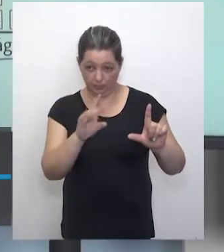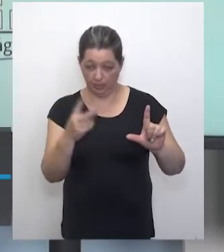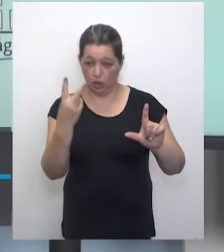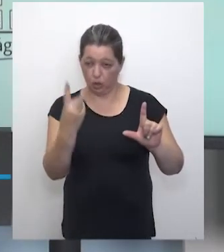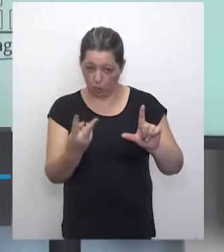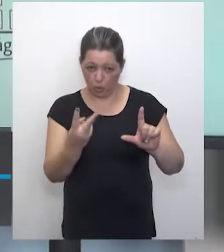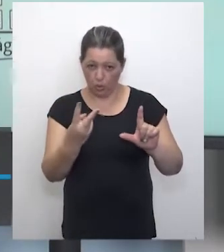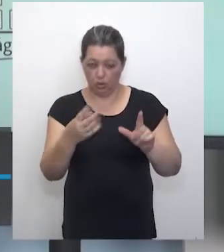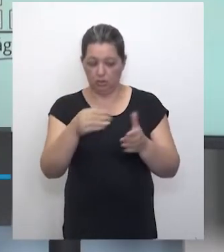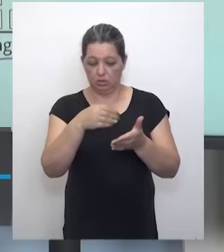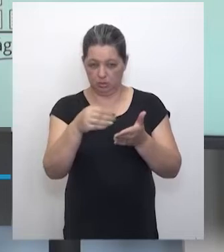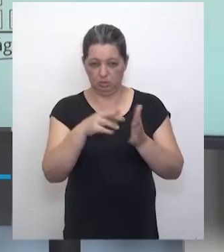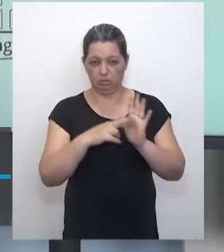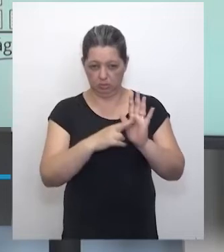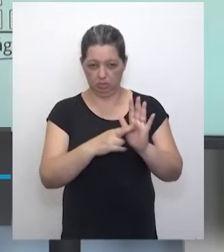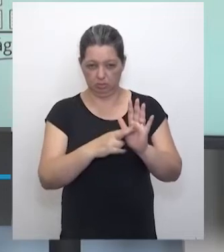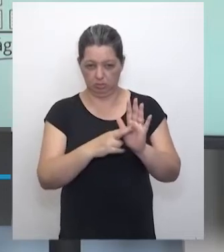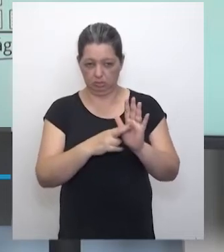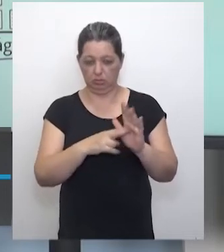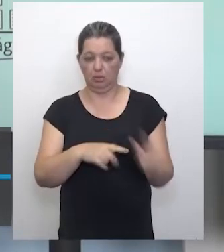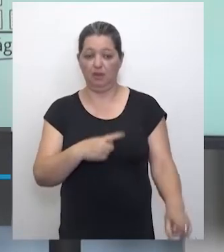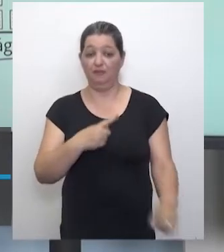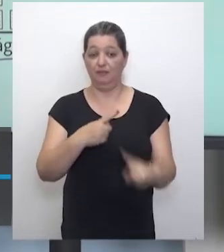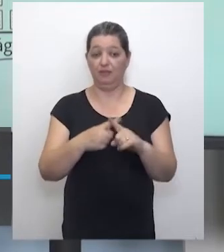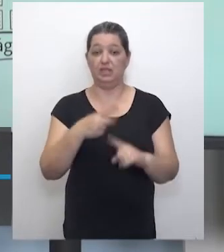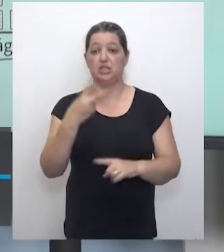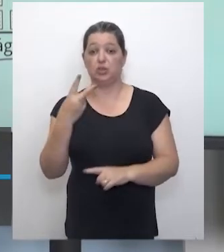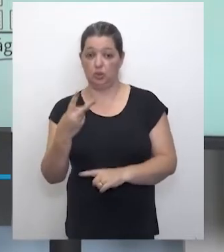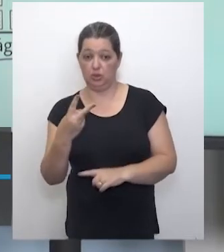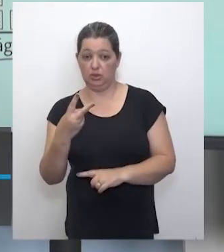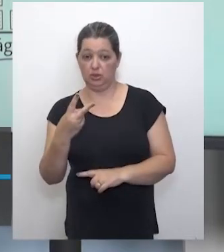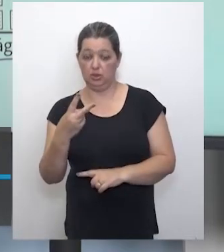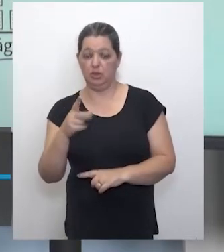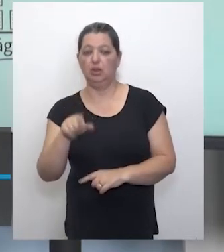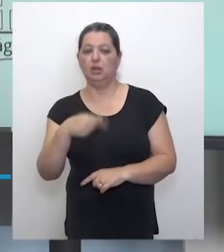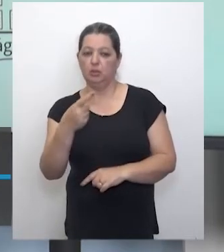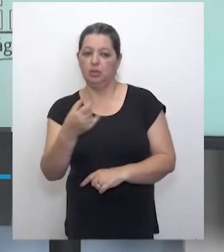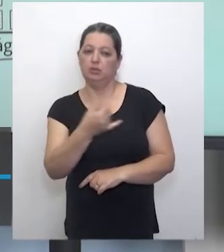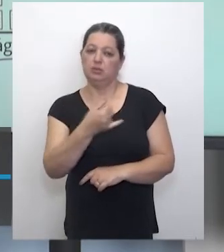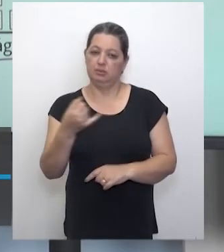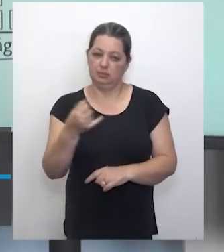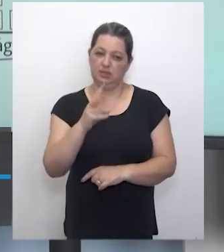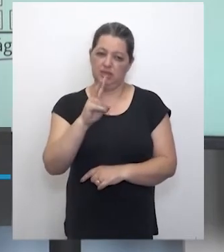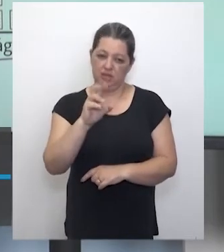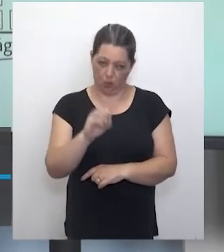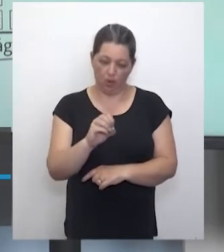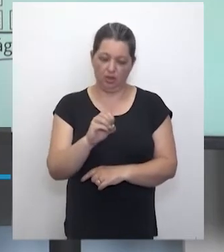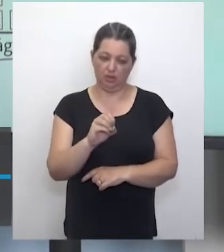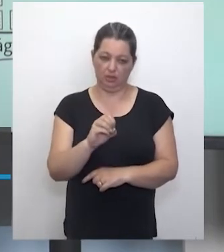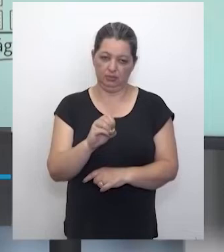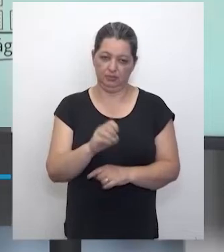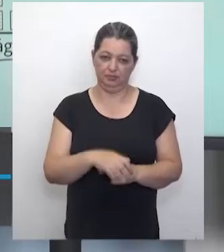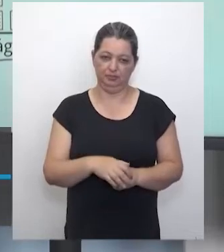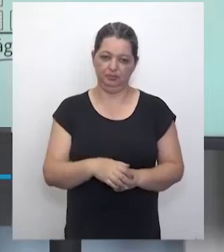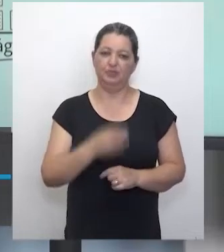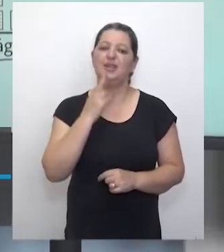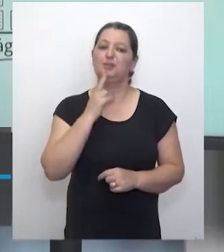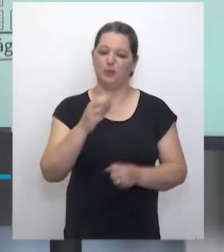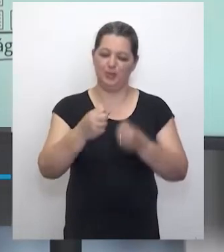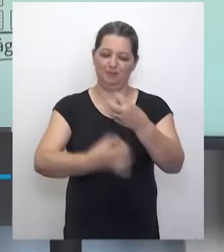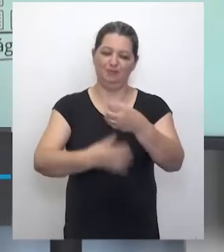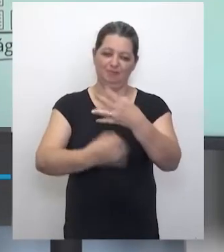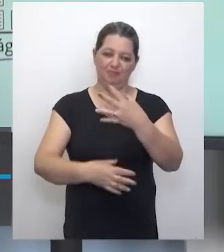2 páginas. Então, multiplica por 2 e depois faz a subtração dos 50 para você responder para mim lá no